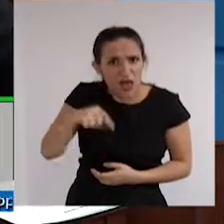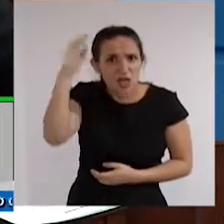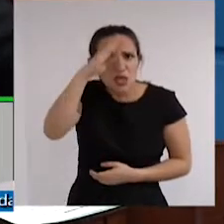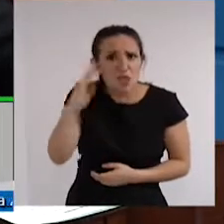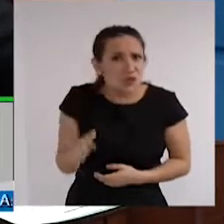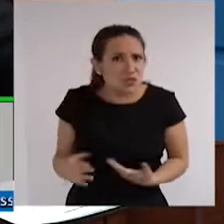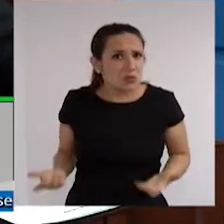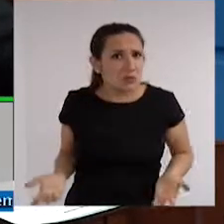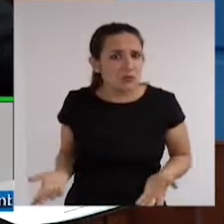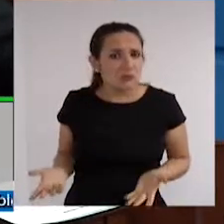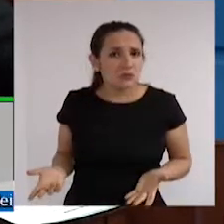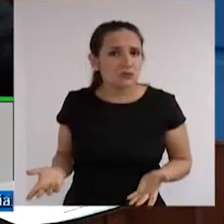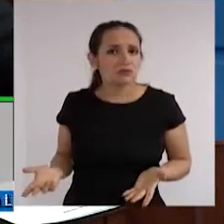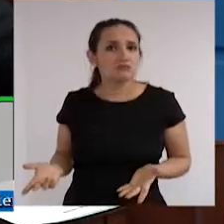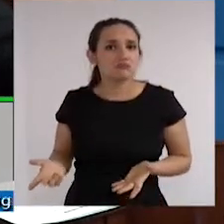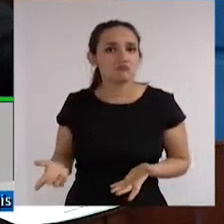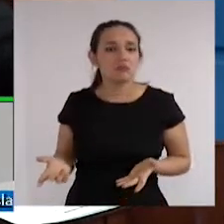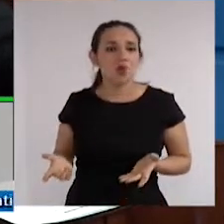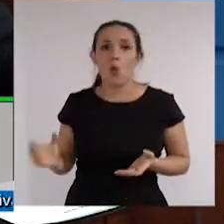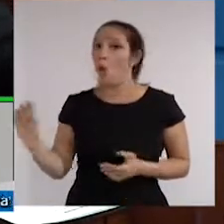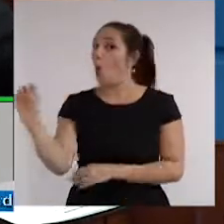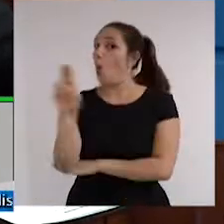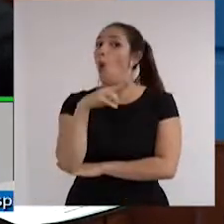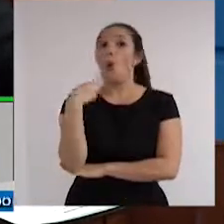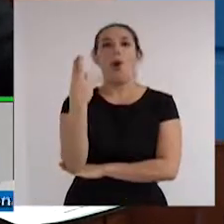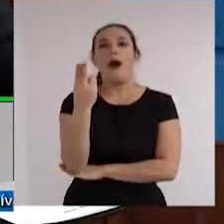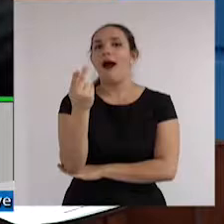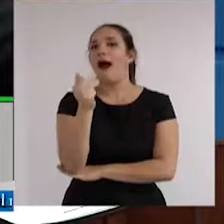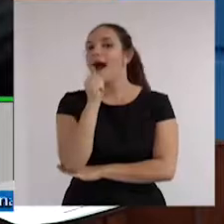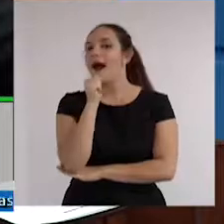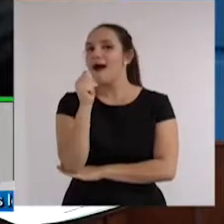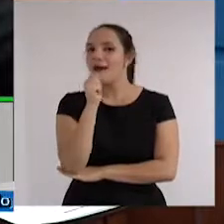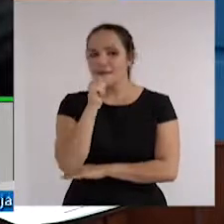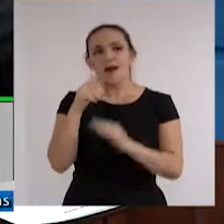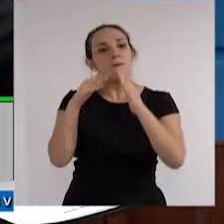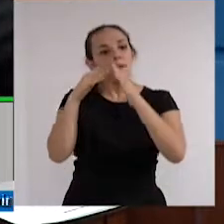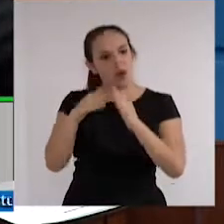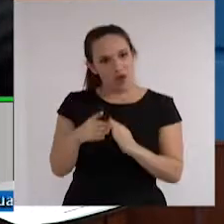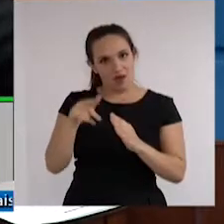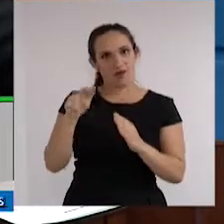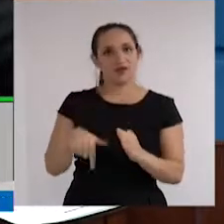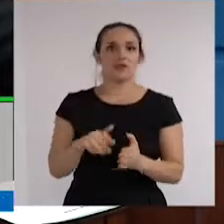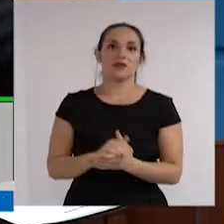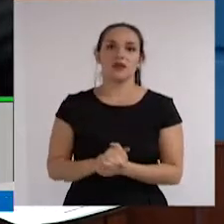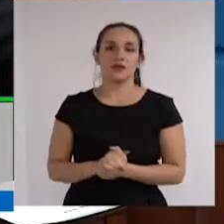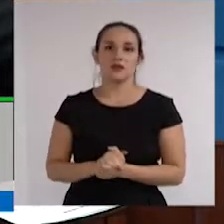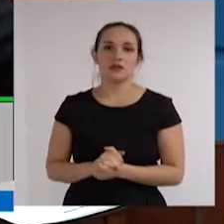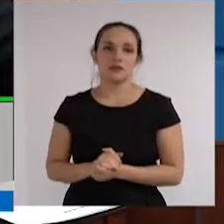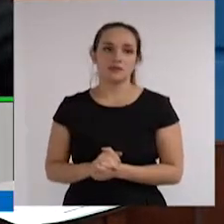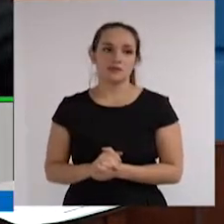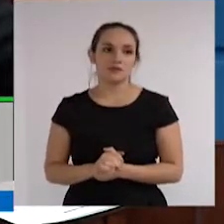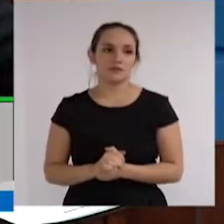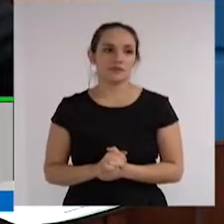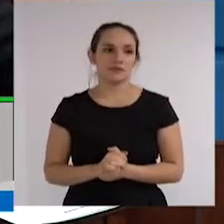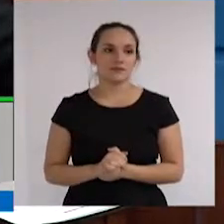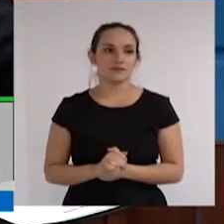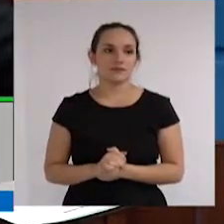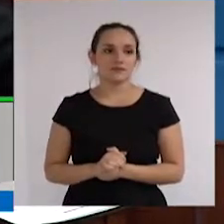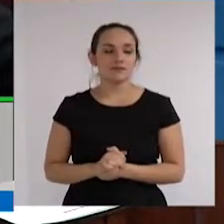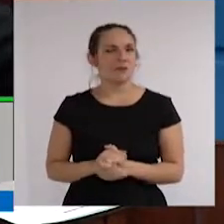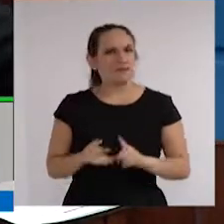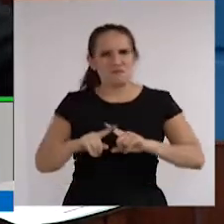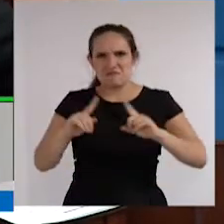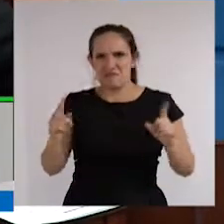nessa época? Ou será que ela estava morando no Brasil e tem uma